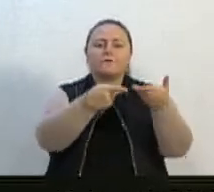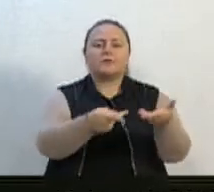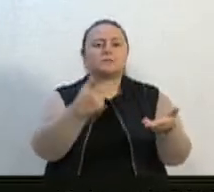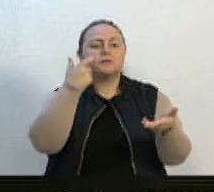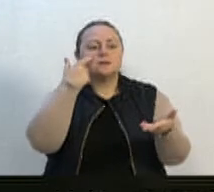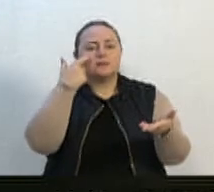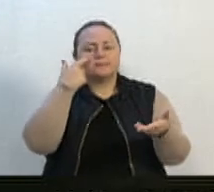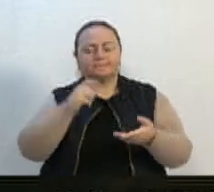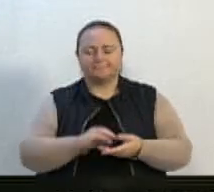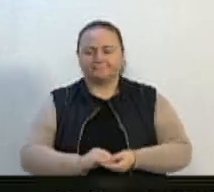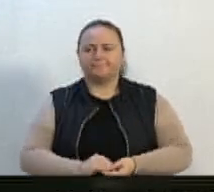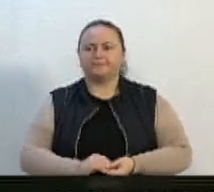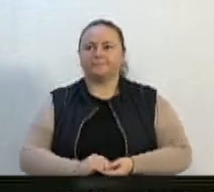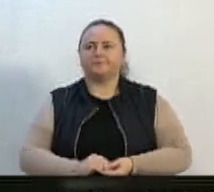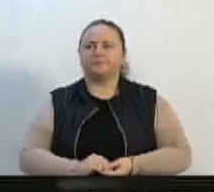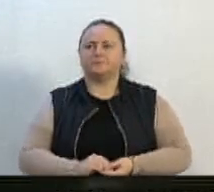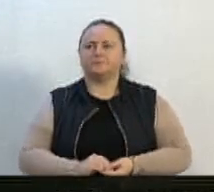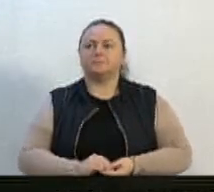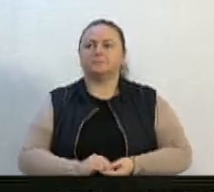do CEPREAT.